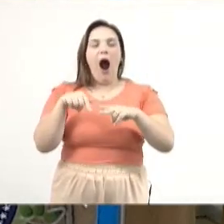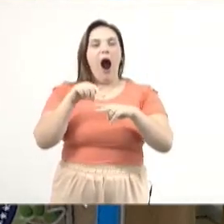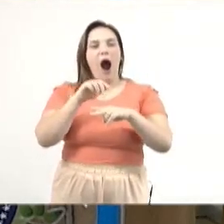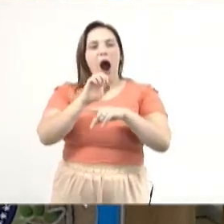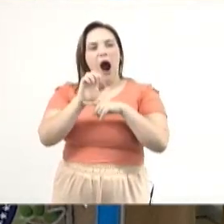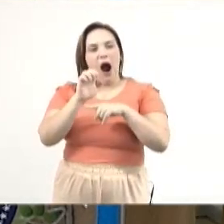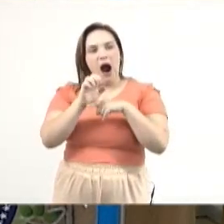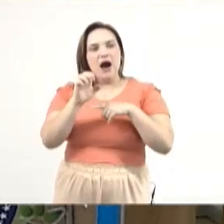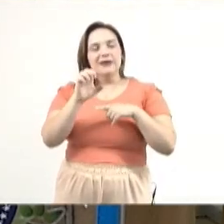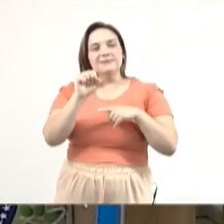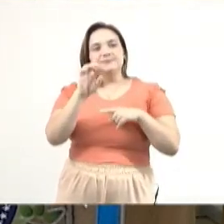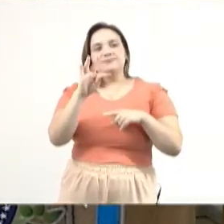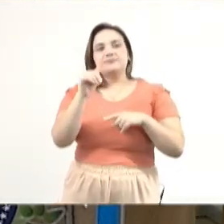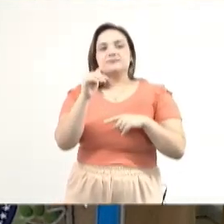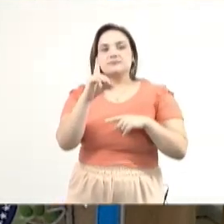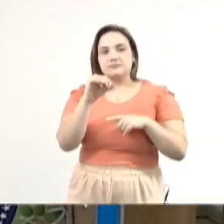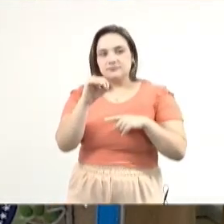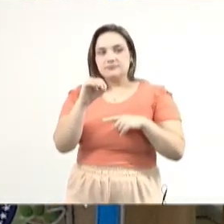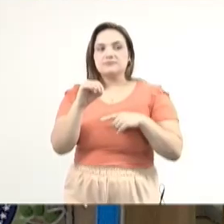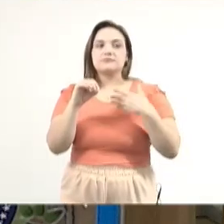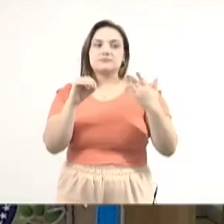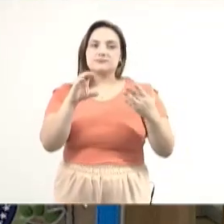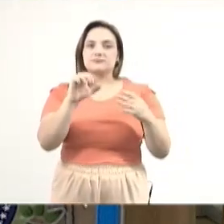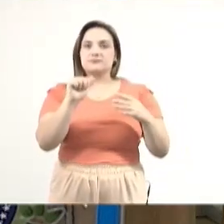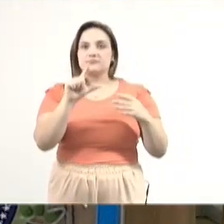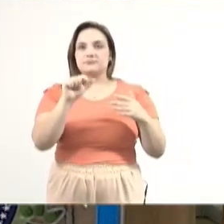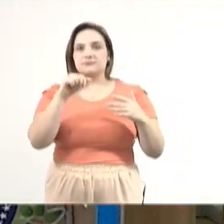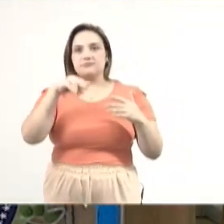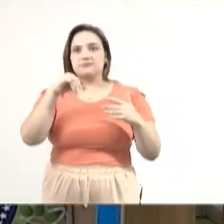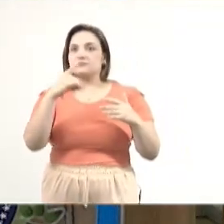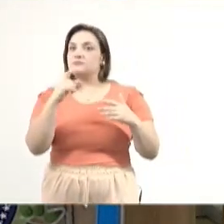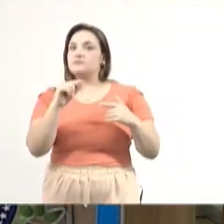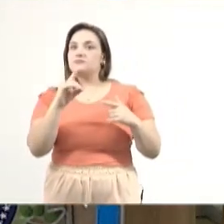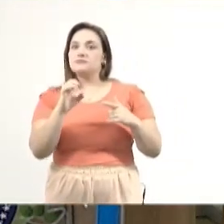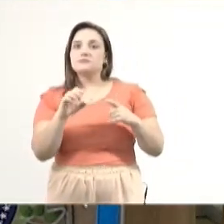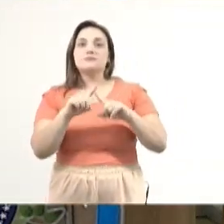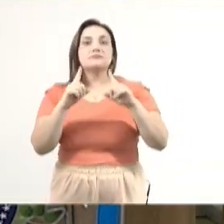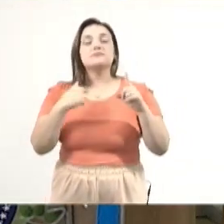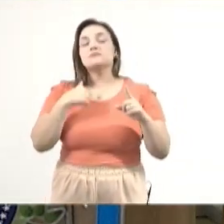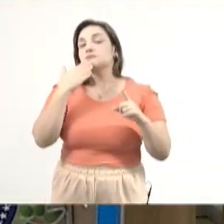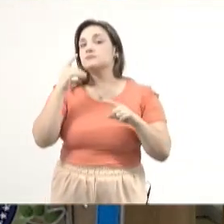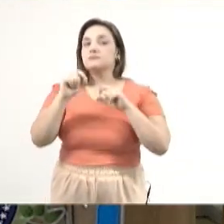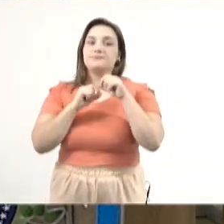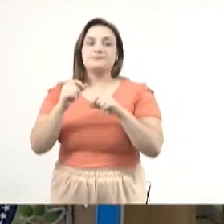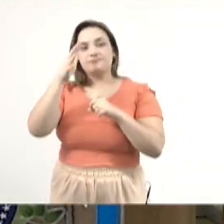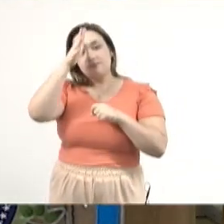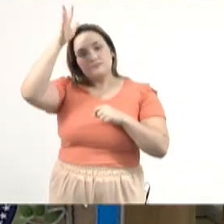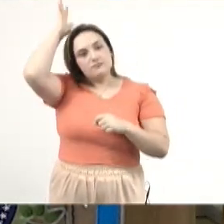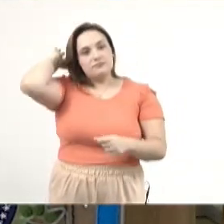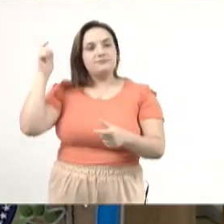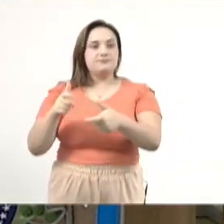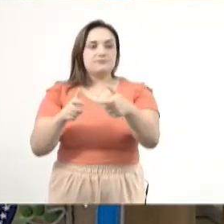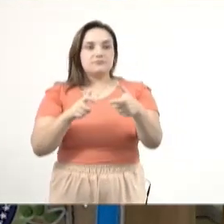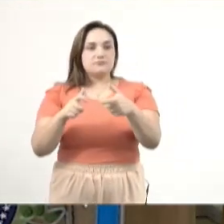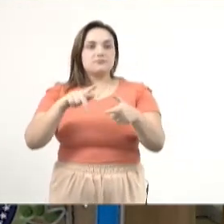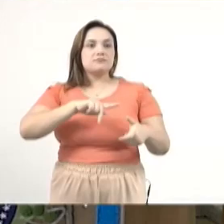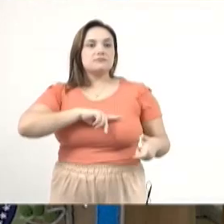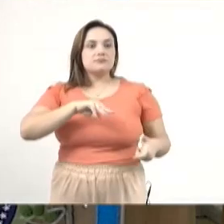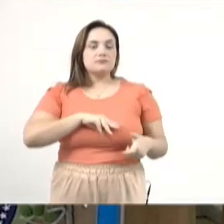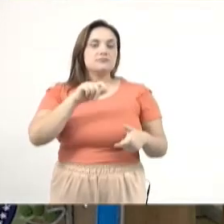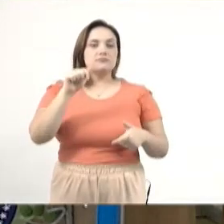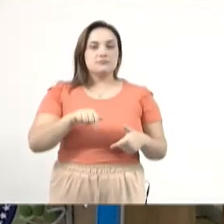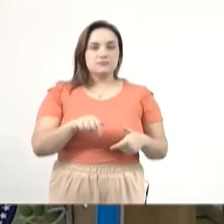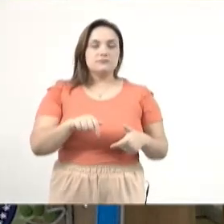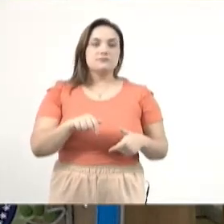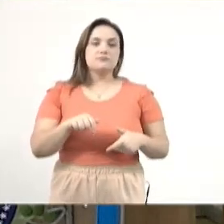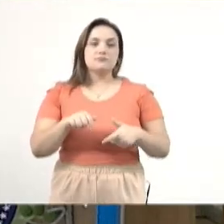pelo Poder Executivo, mas ele pediu inicialmente, especificamente ao Corpo de Bombeiros Militar aqui de Mato Grosso do Sul,